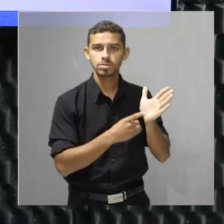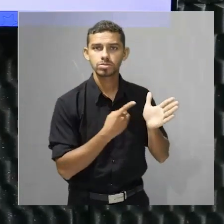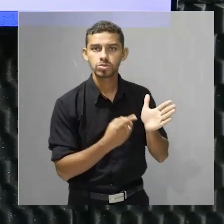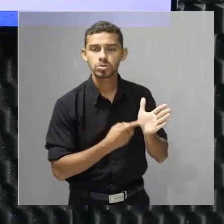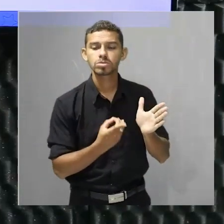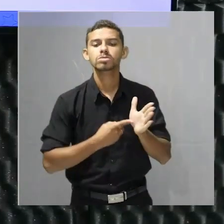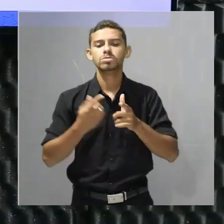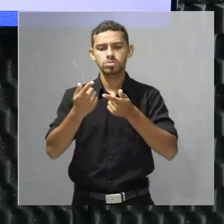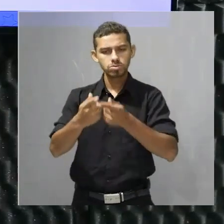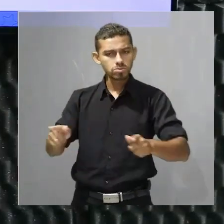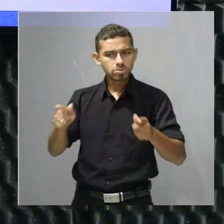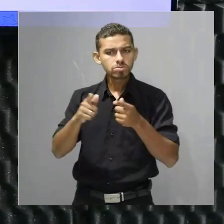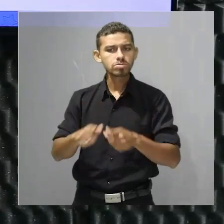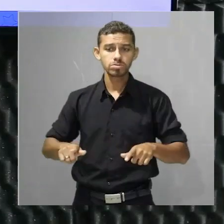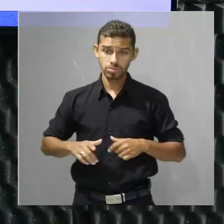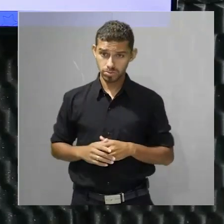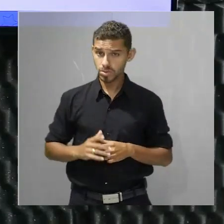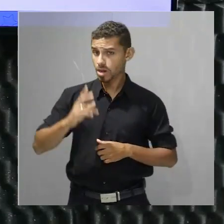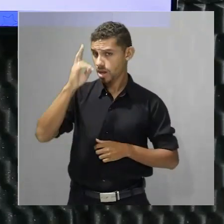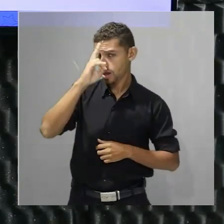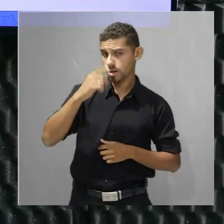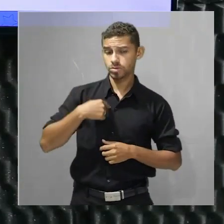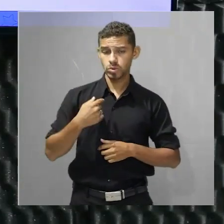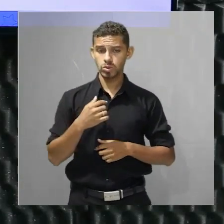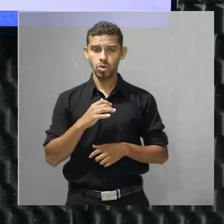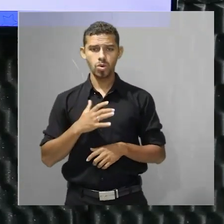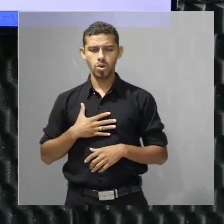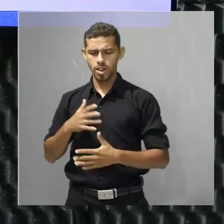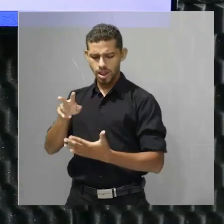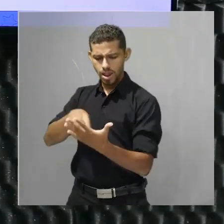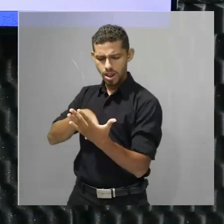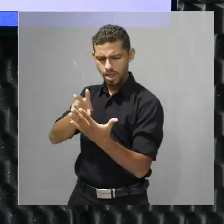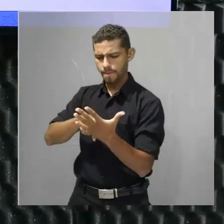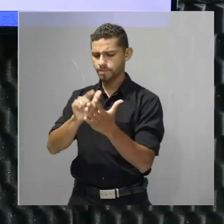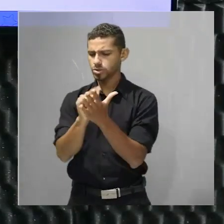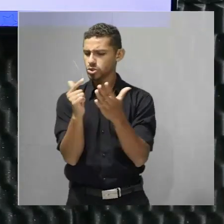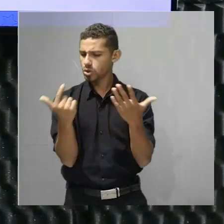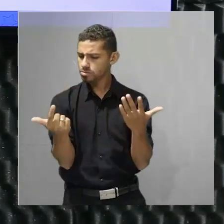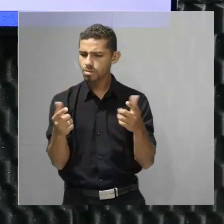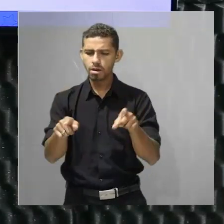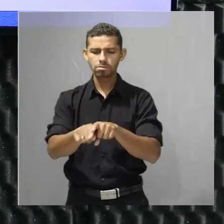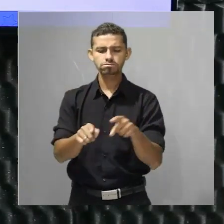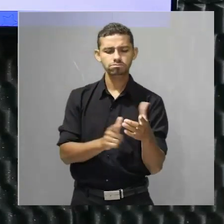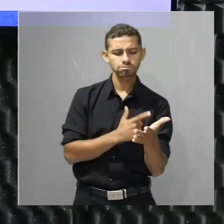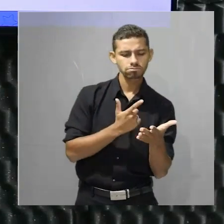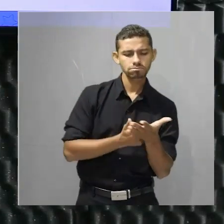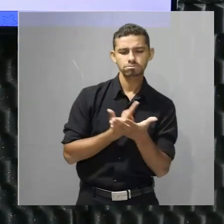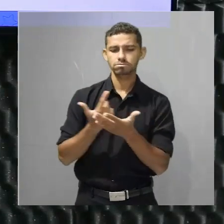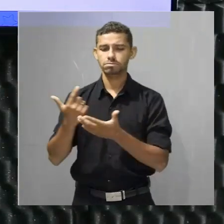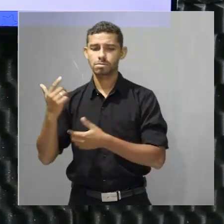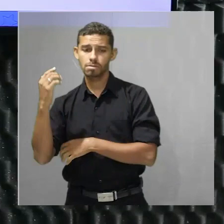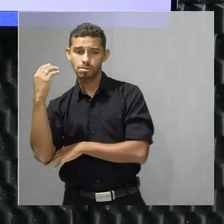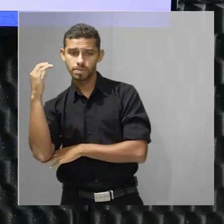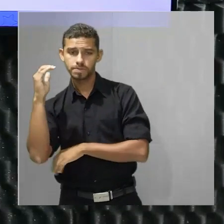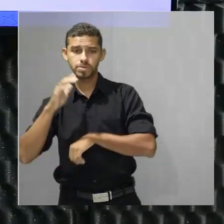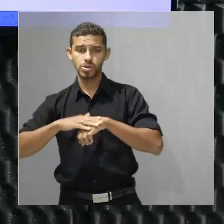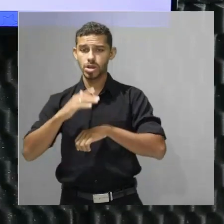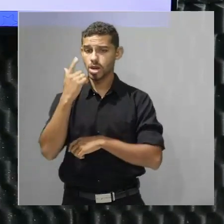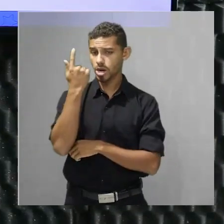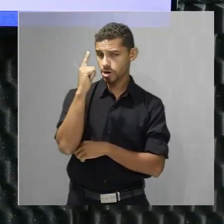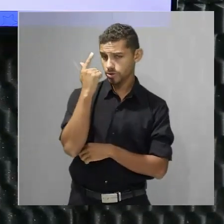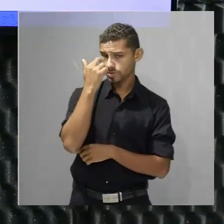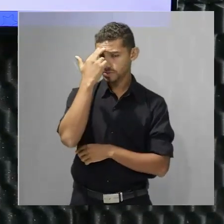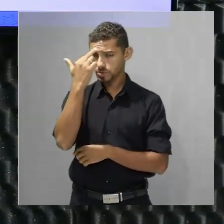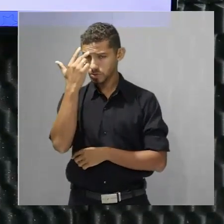gramatical é a forma que Lemos em jornais livros didáticos de história geografia ciências